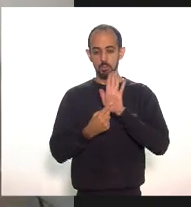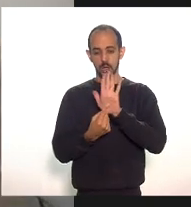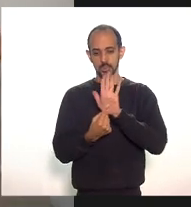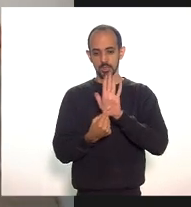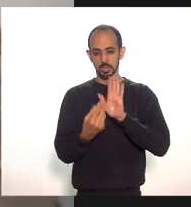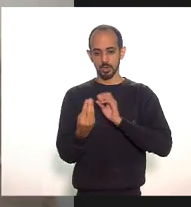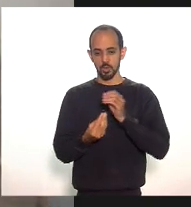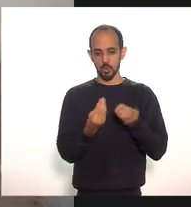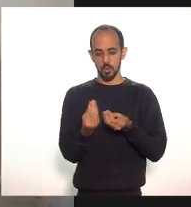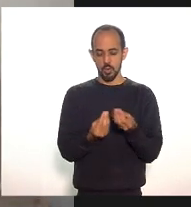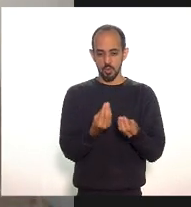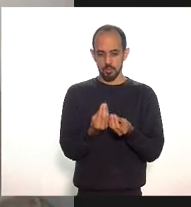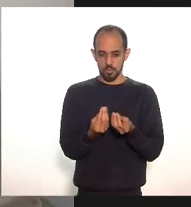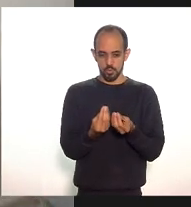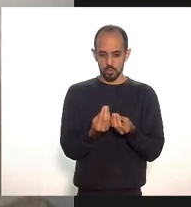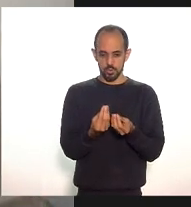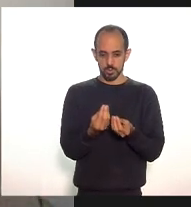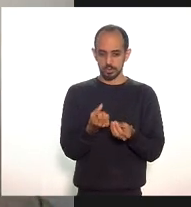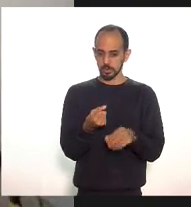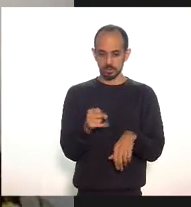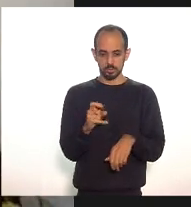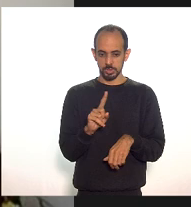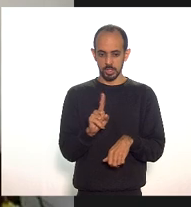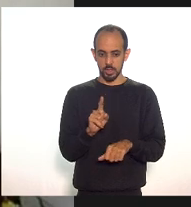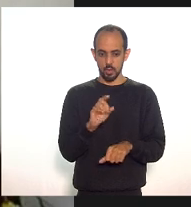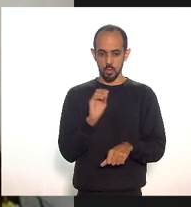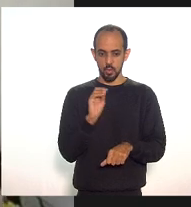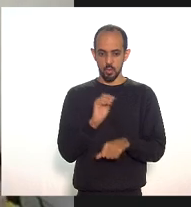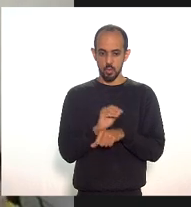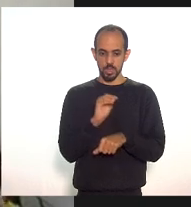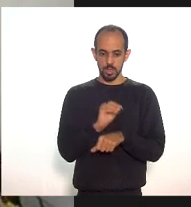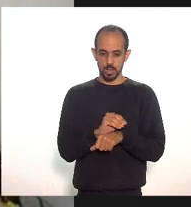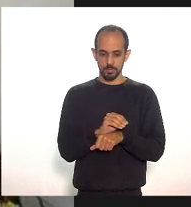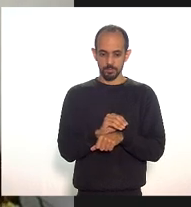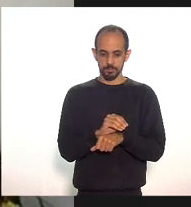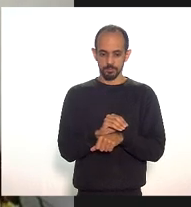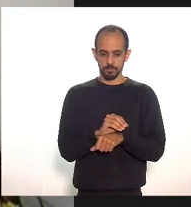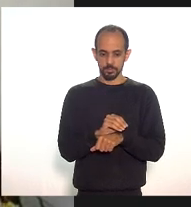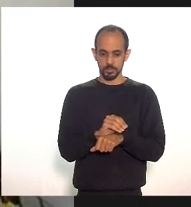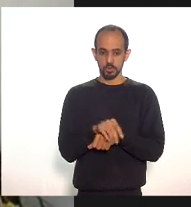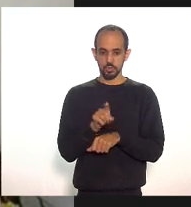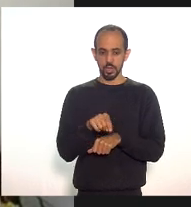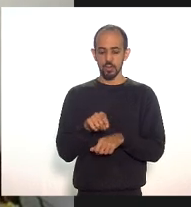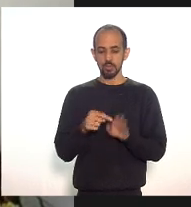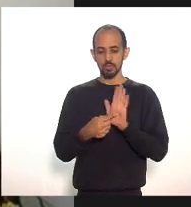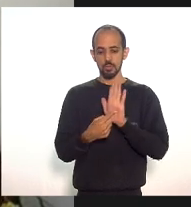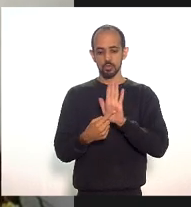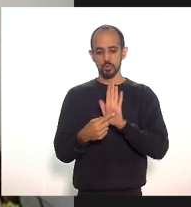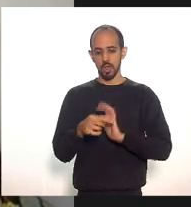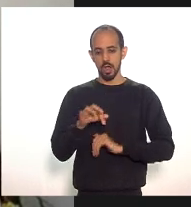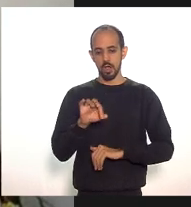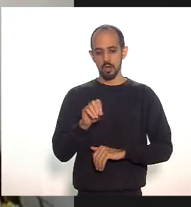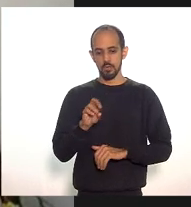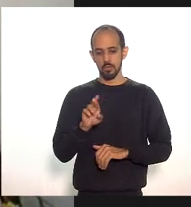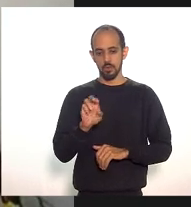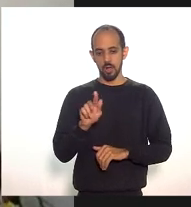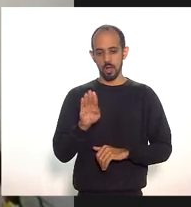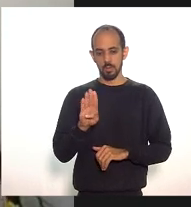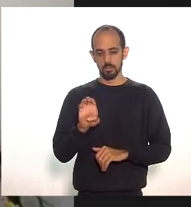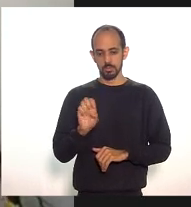em plena pandemia tá 20 novos bilionários com a pouco por a fotos isso quer dizer que